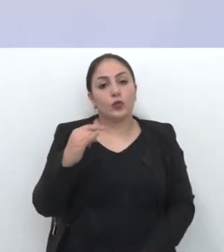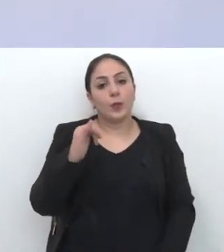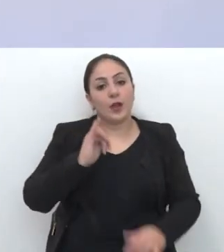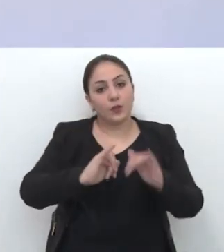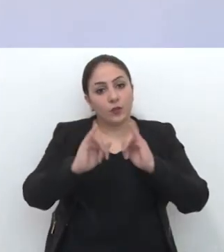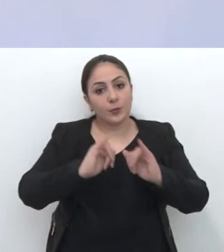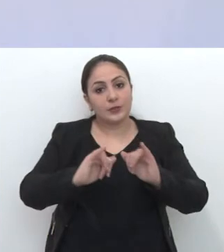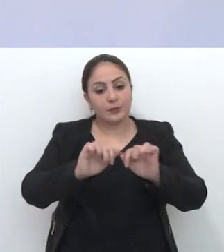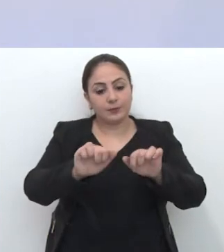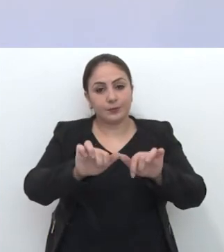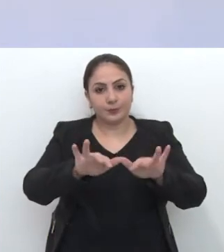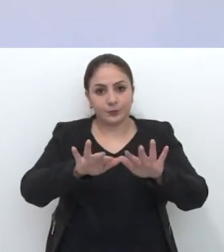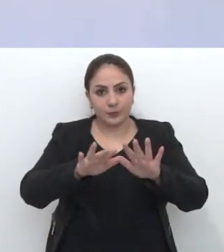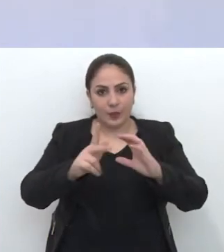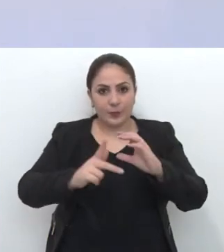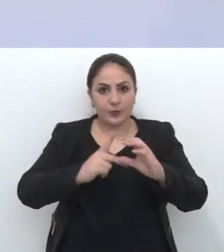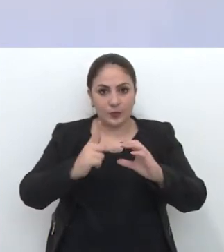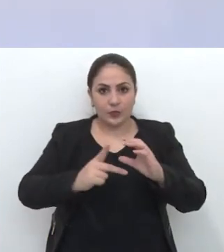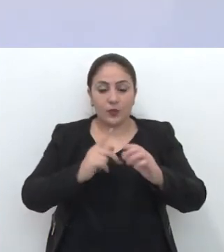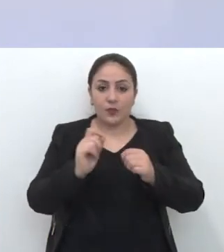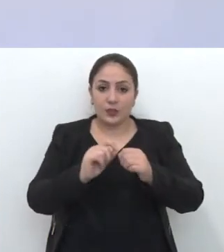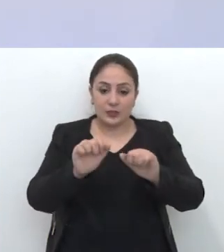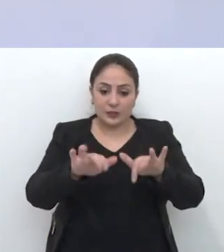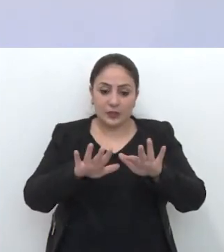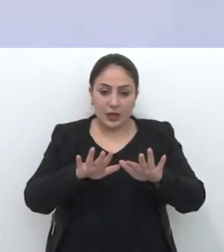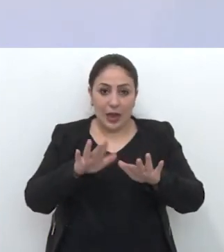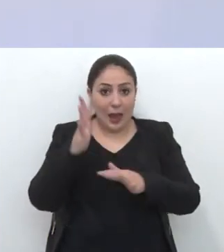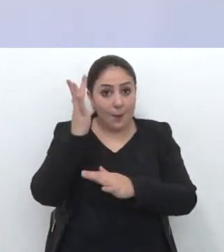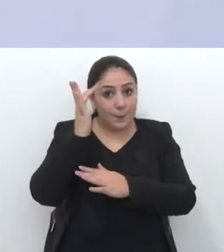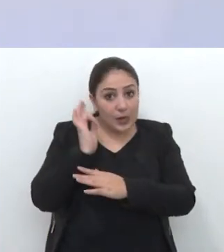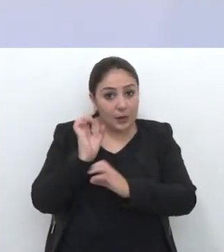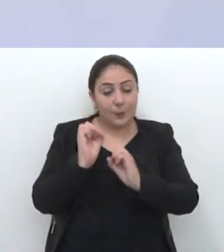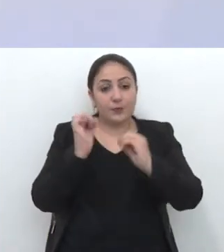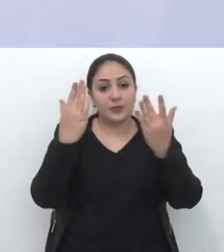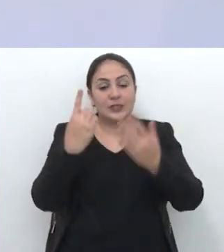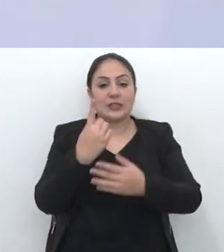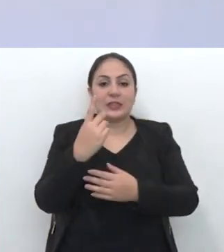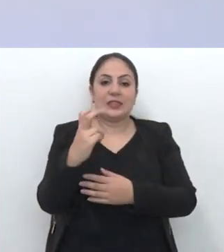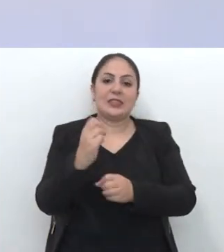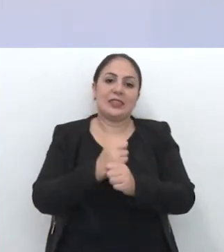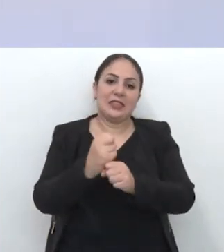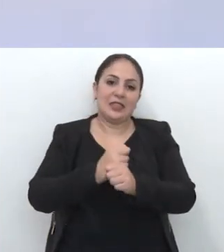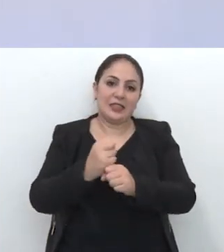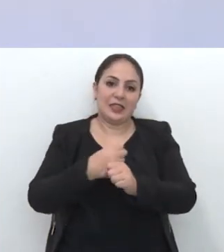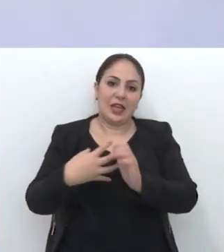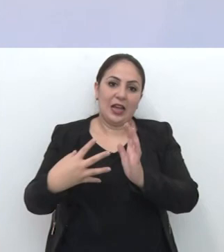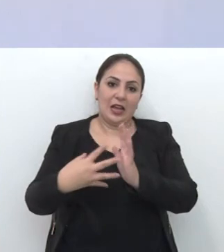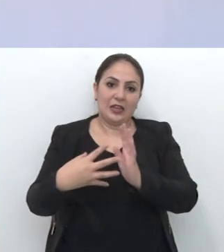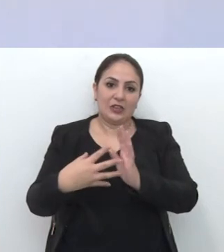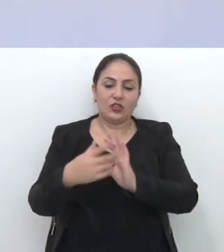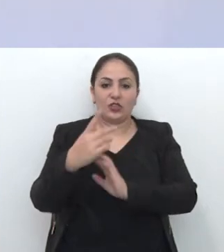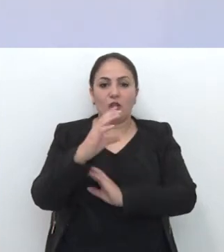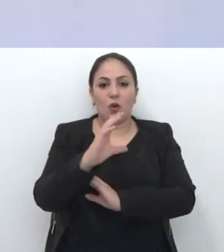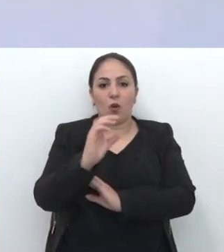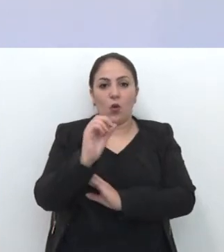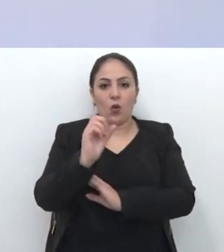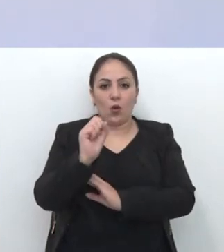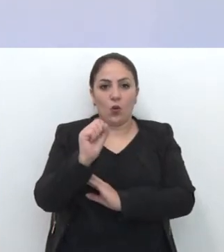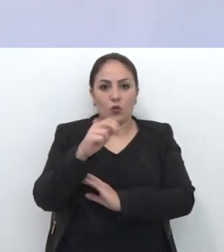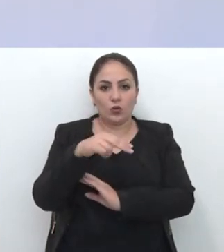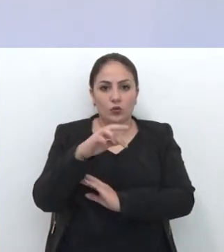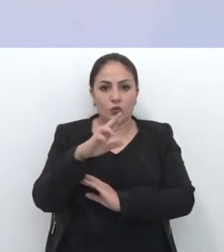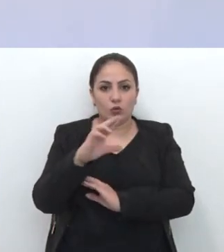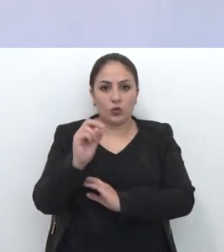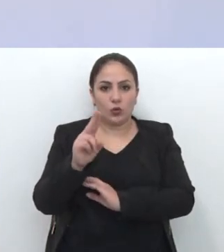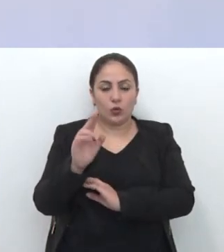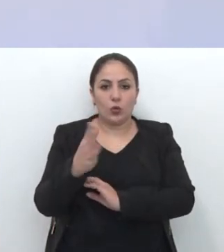informação. O Parlamento Municipal vai realizar uma sessão solene amanhã para comemorar os 15 anos da rede